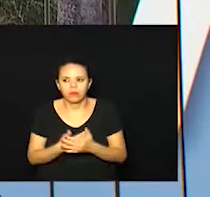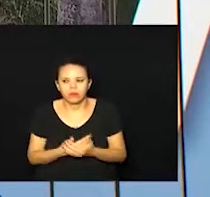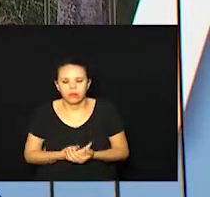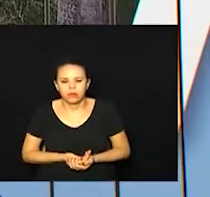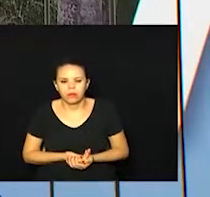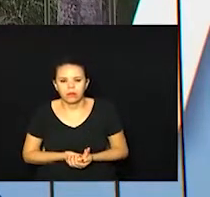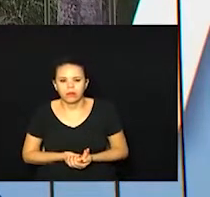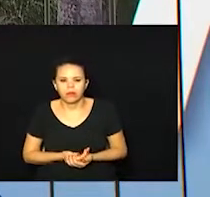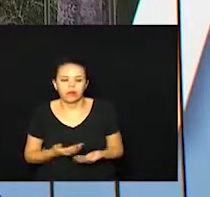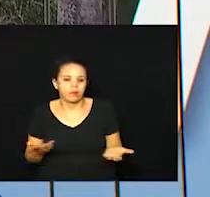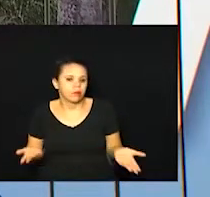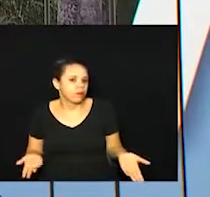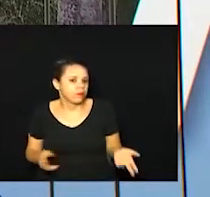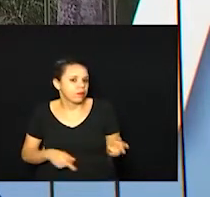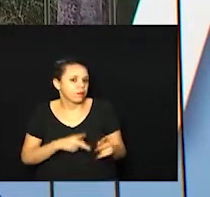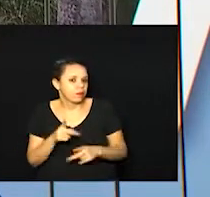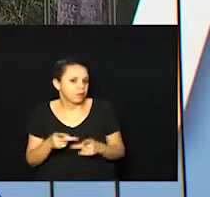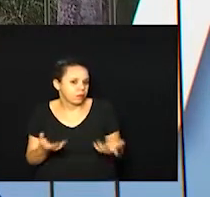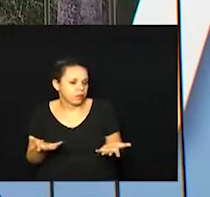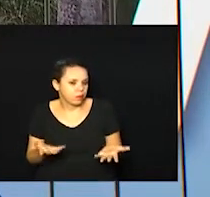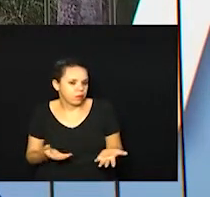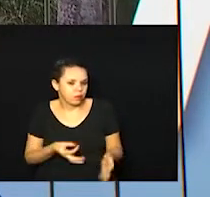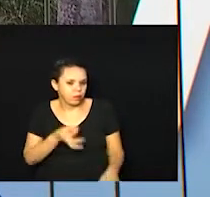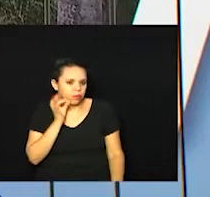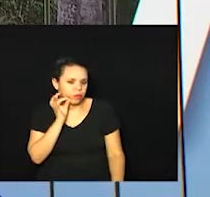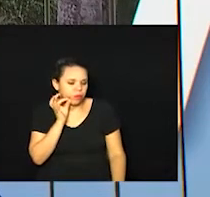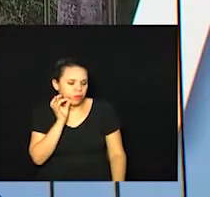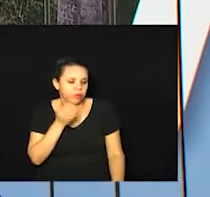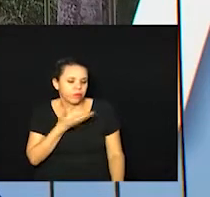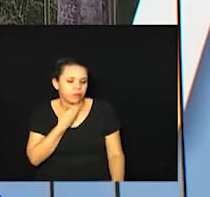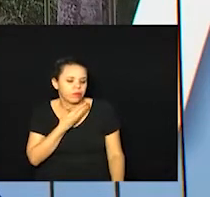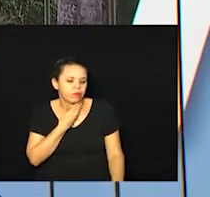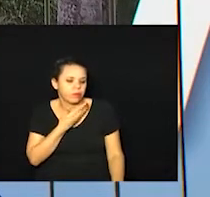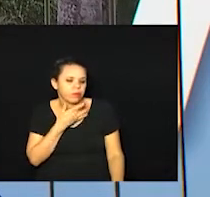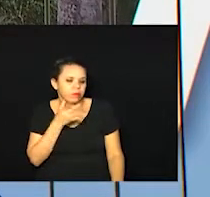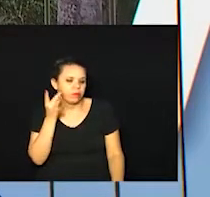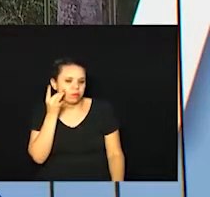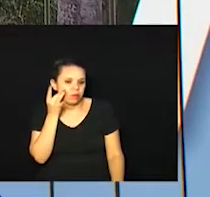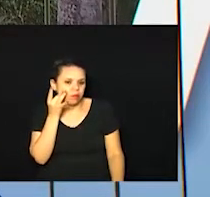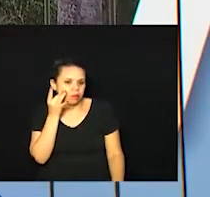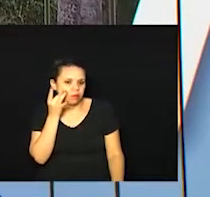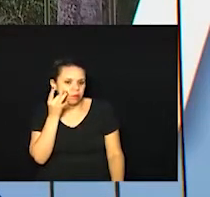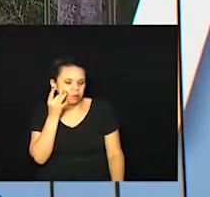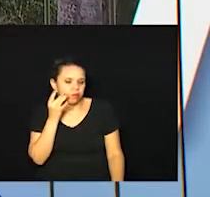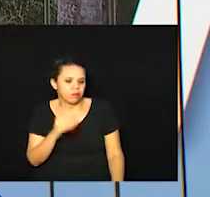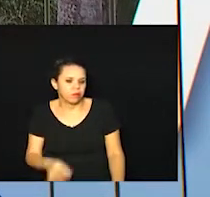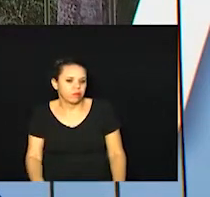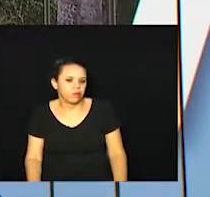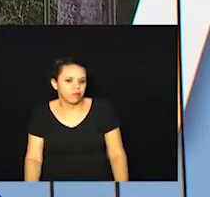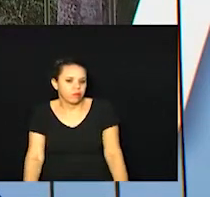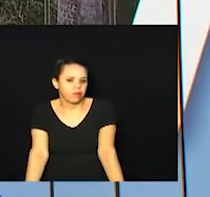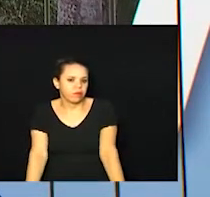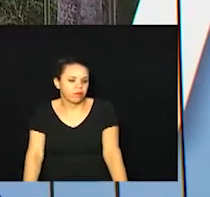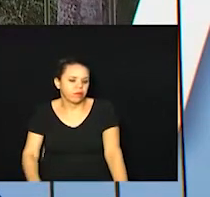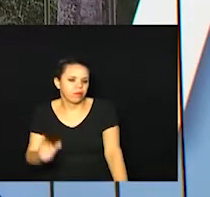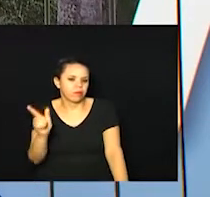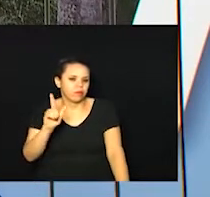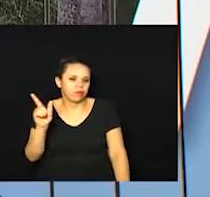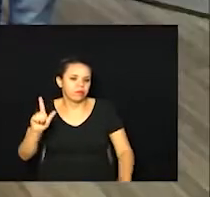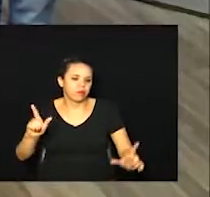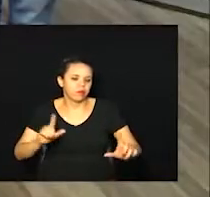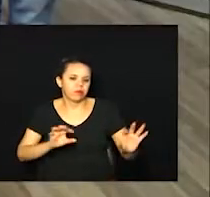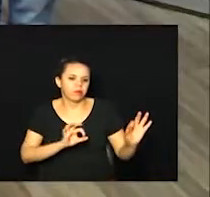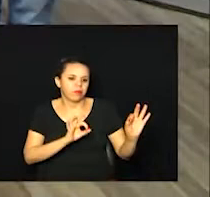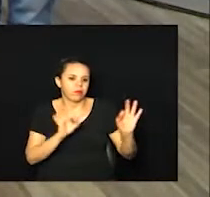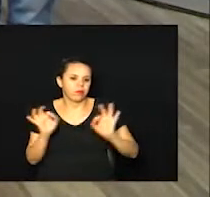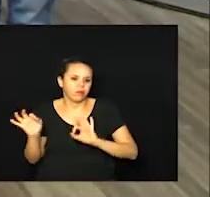Porque, afinal de contas, as pessoas também querem tomar um café com a gente, enfim, né? E nós vamos cumprir esse papel. E a gente, claro, aqui da TV Câmara vai